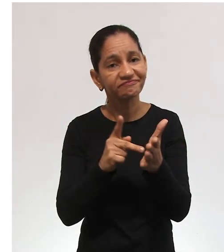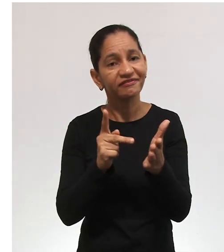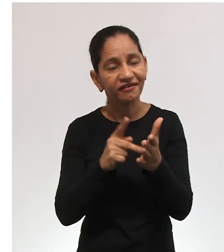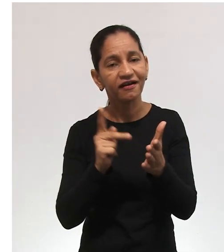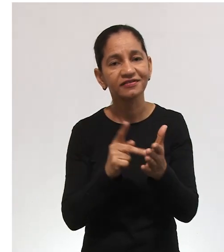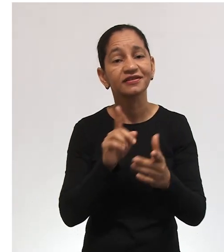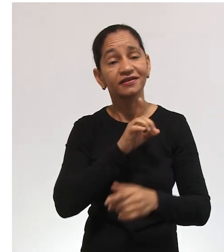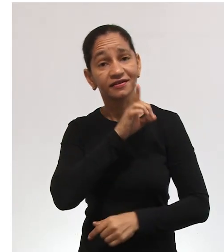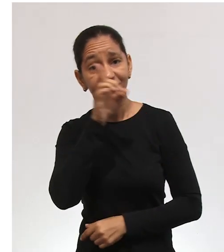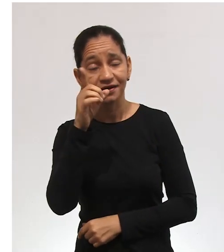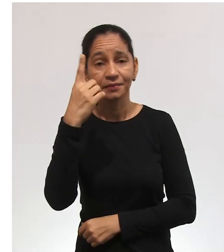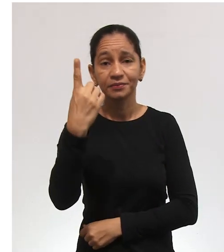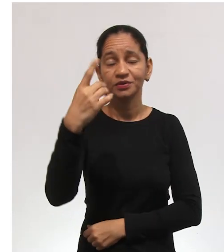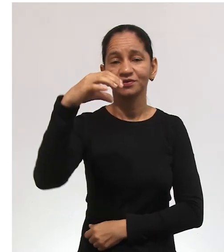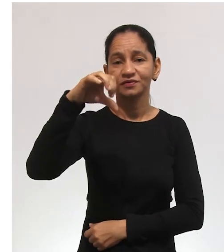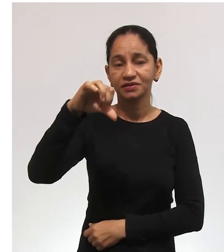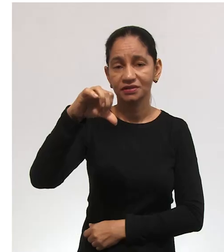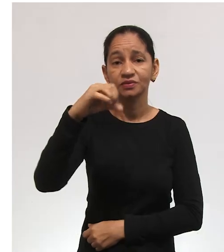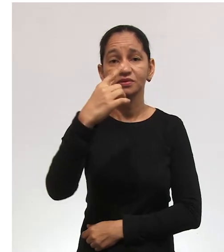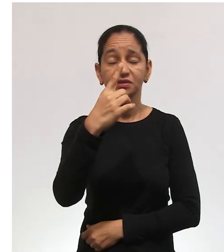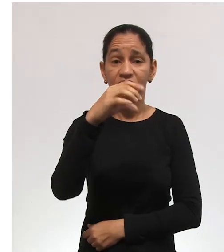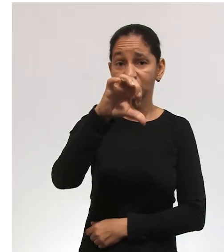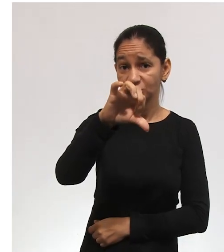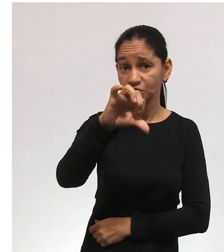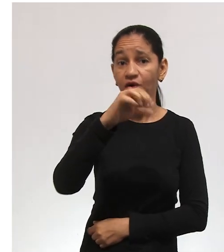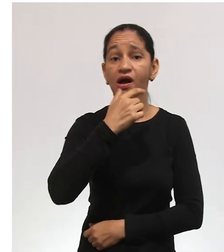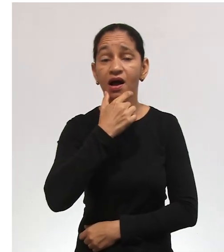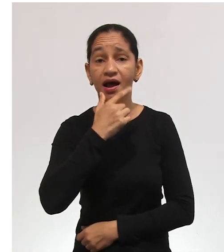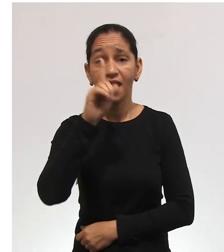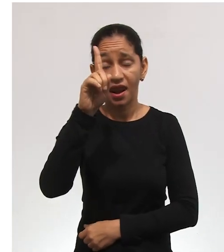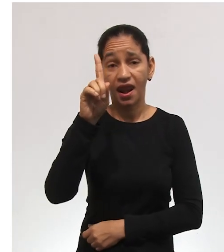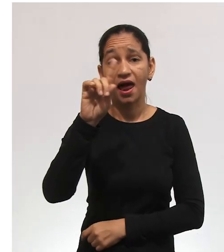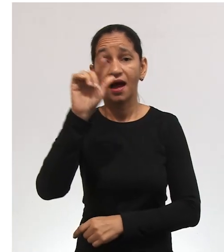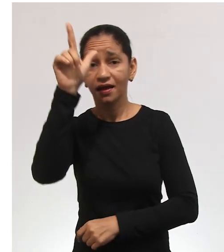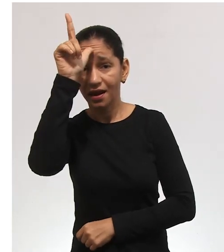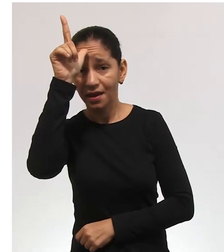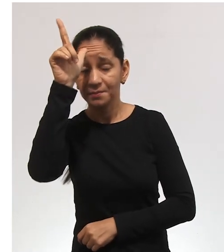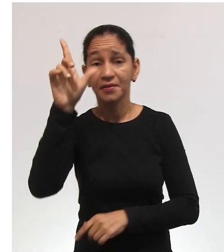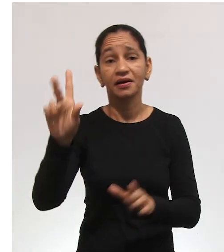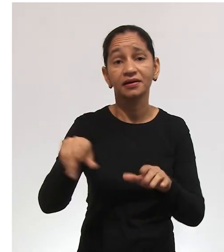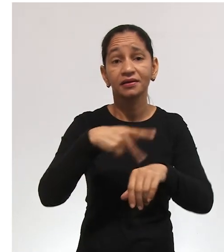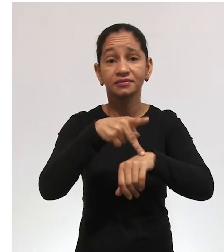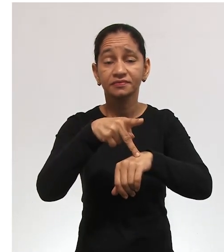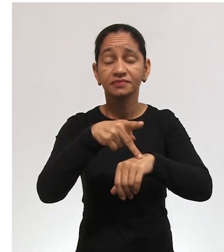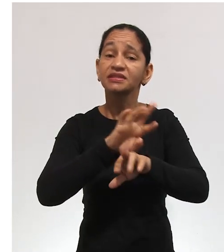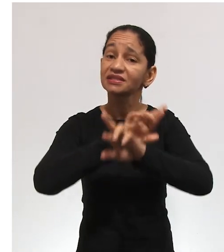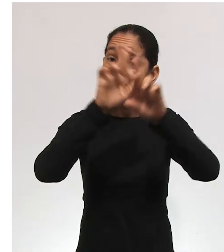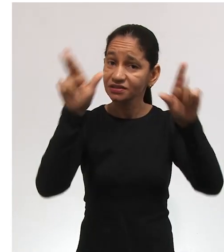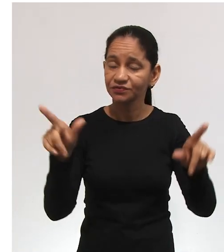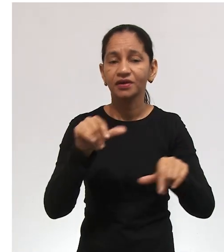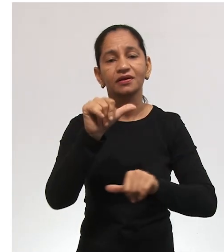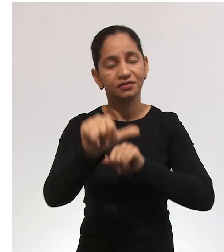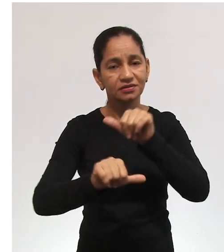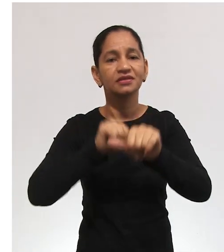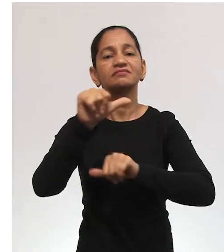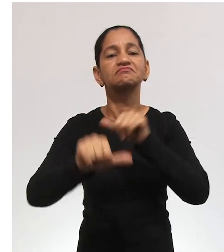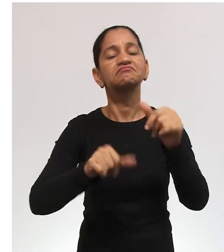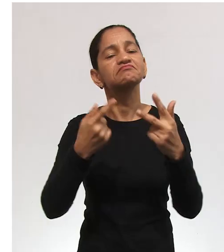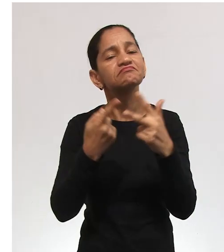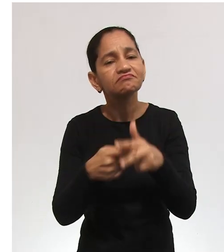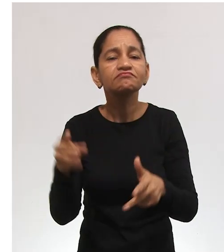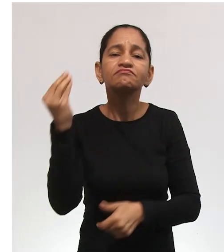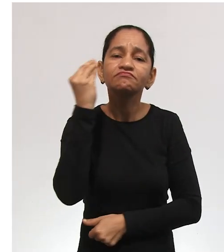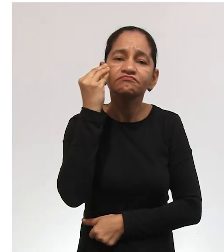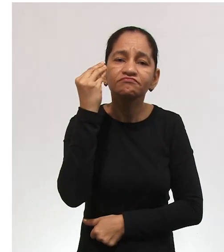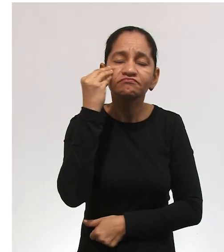Em 1919, lá na Alemanha, a gente tem a Constituição de Weimar. Essa Constituição de Weimar também